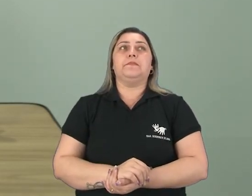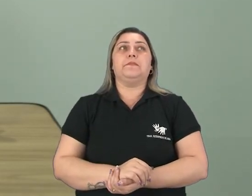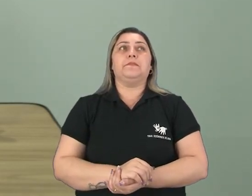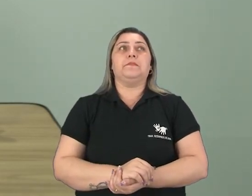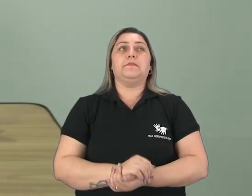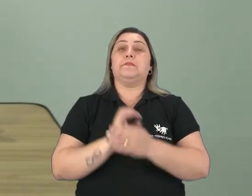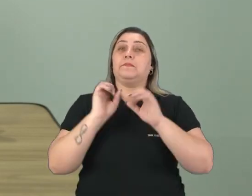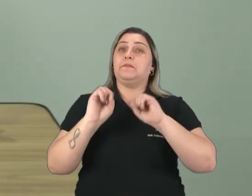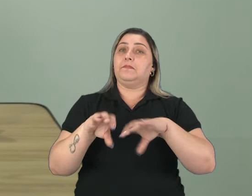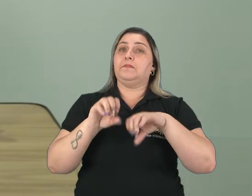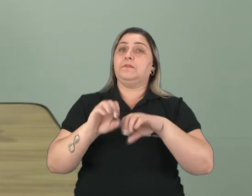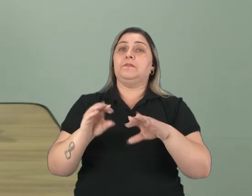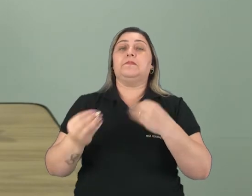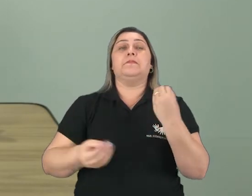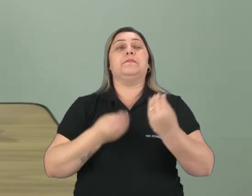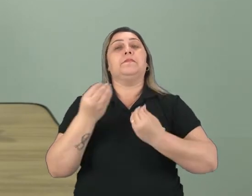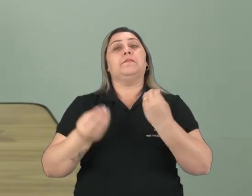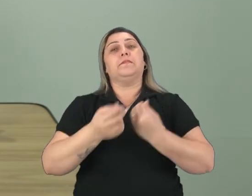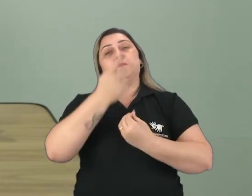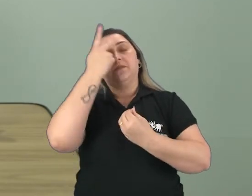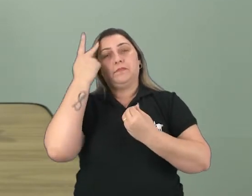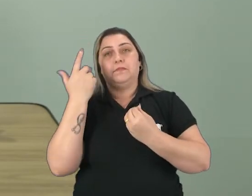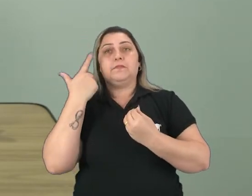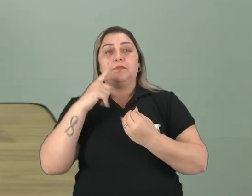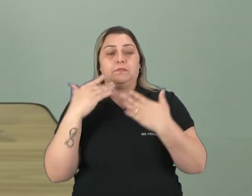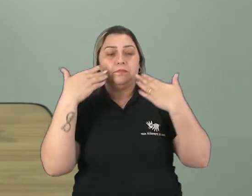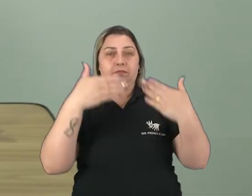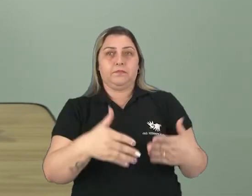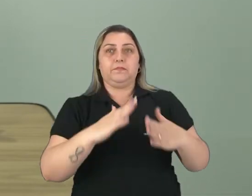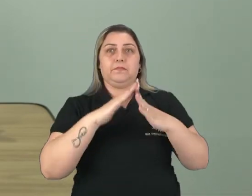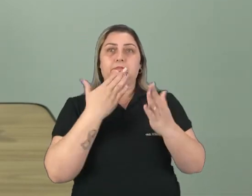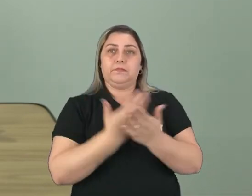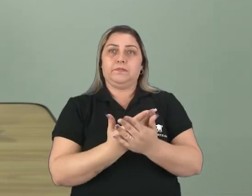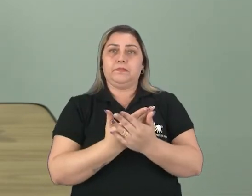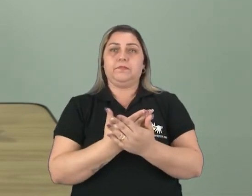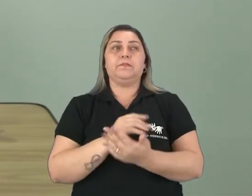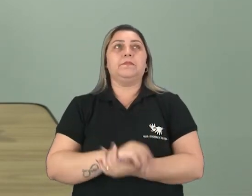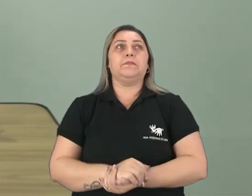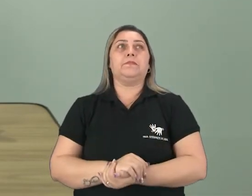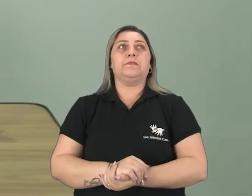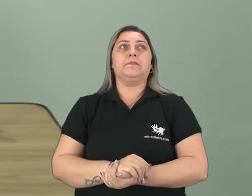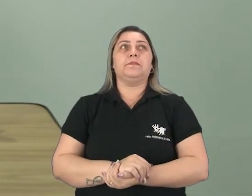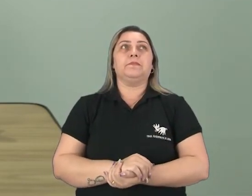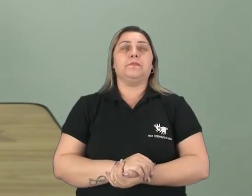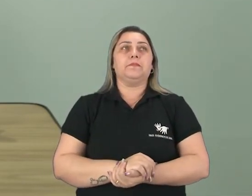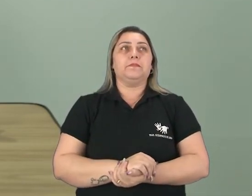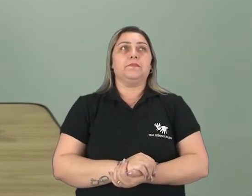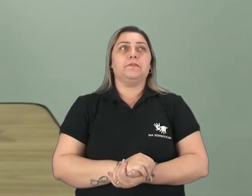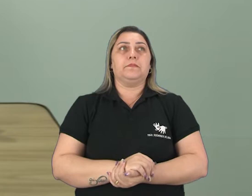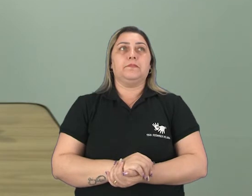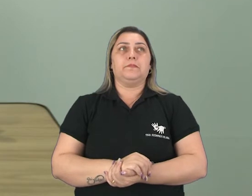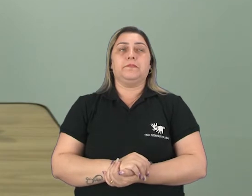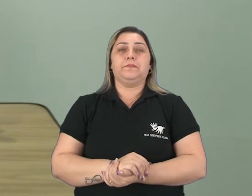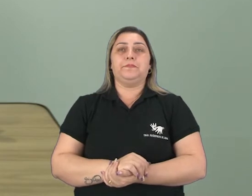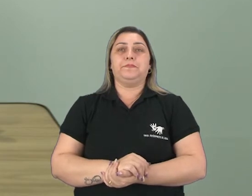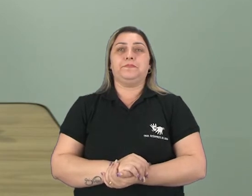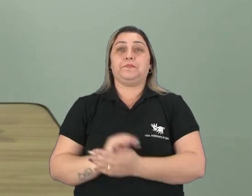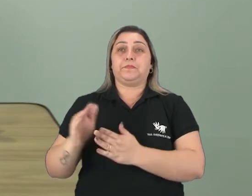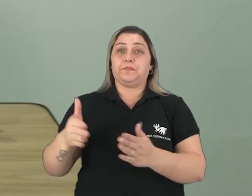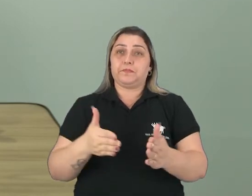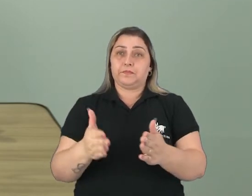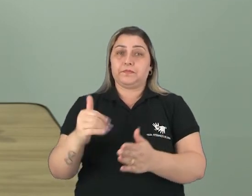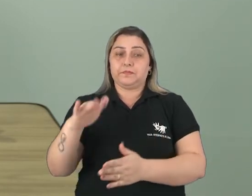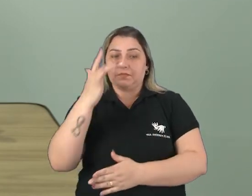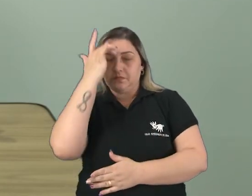coordenadas, ensinar como essa pessoa deveria chegar até a escola, ou mesmo da escola até a casa. Então, o caminho que